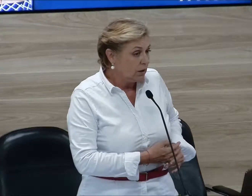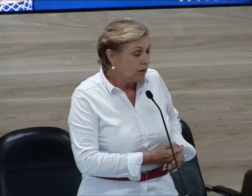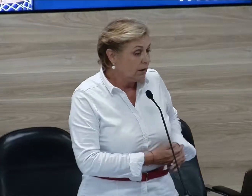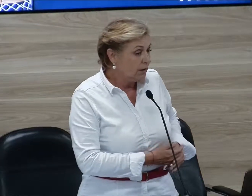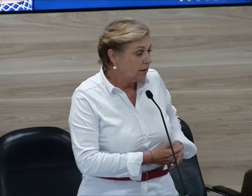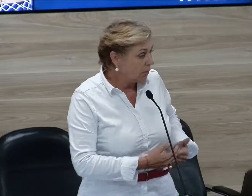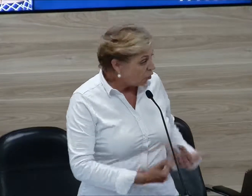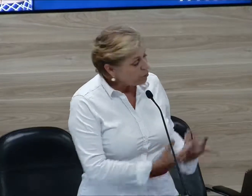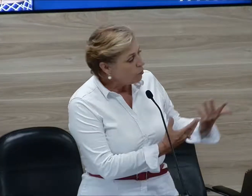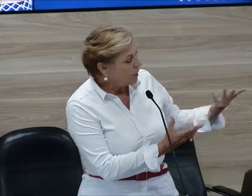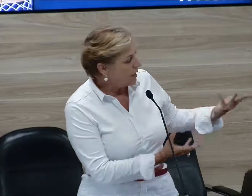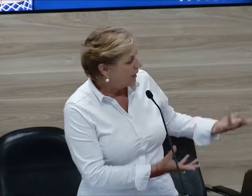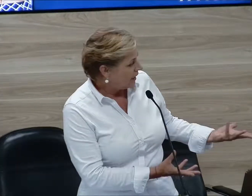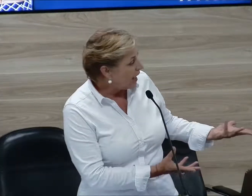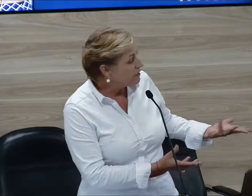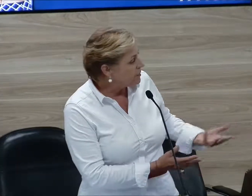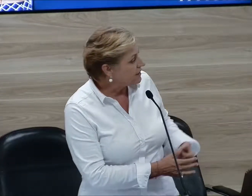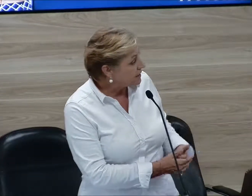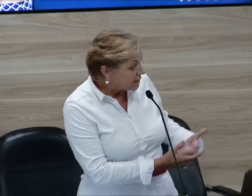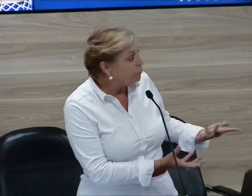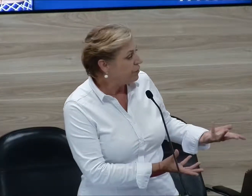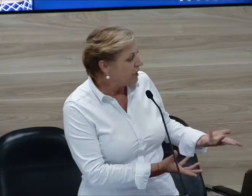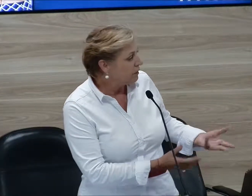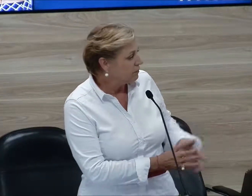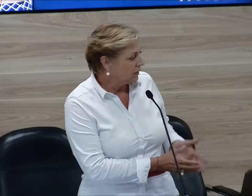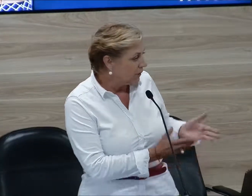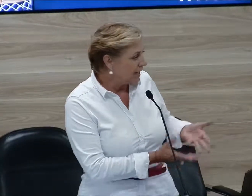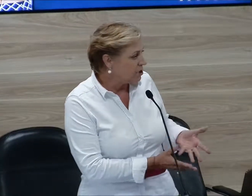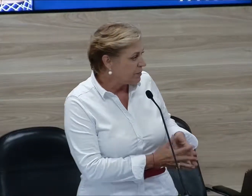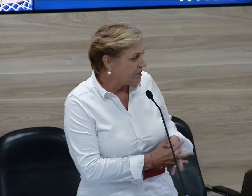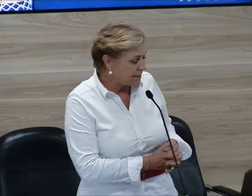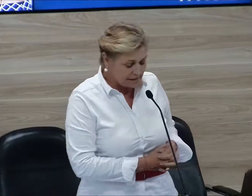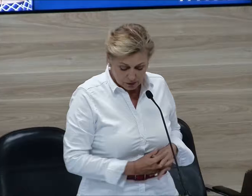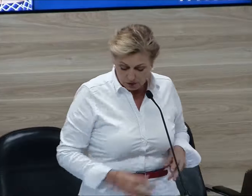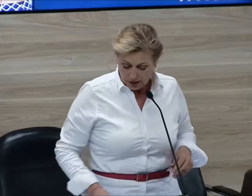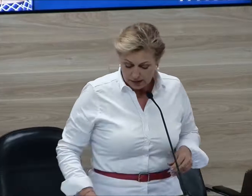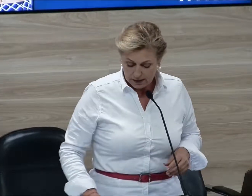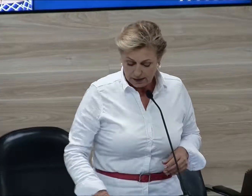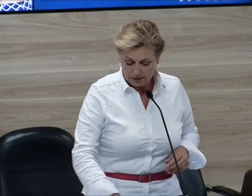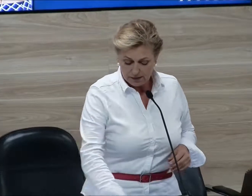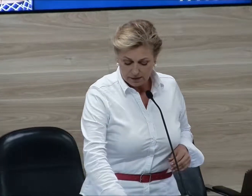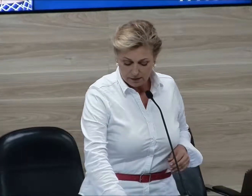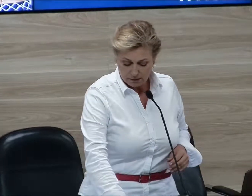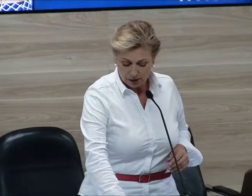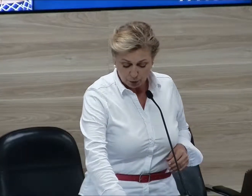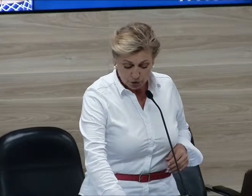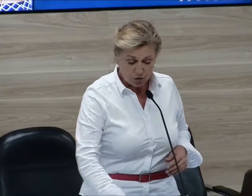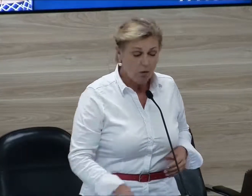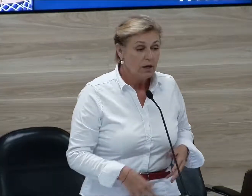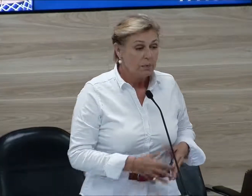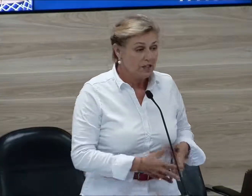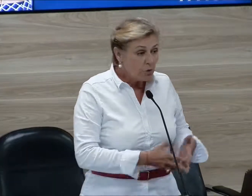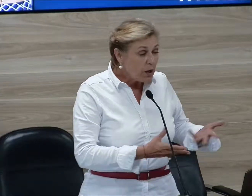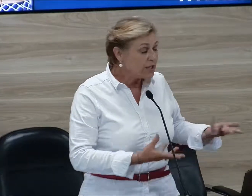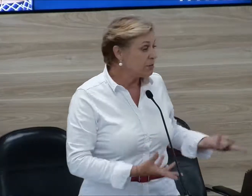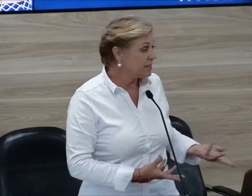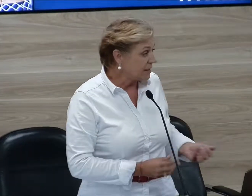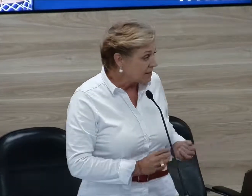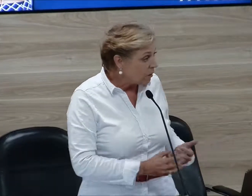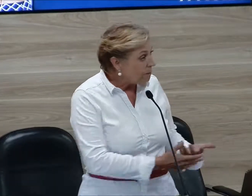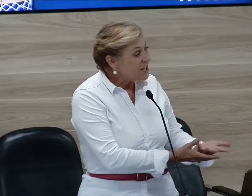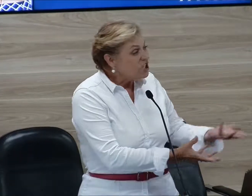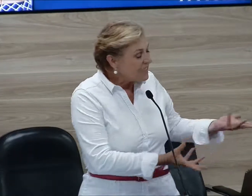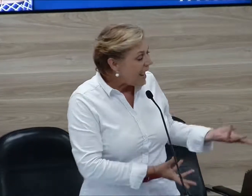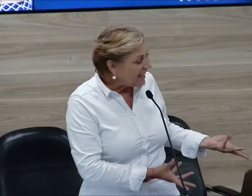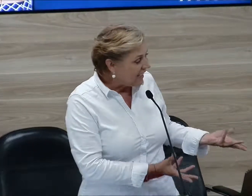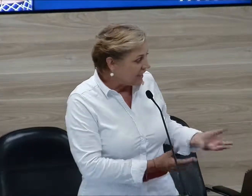como a administração via, não era a administração Mariboltion, mas como a